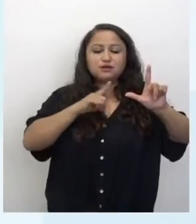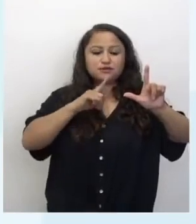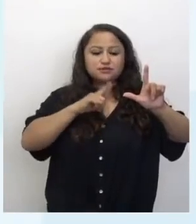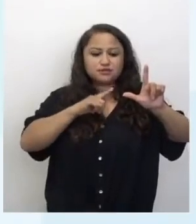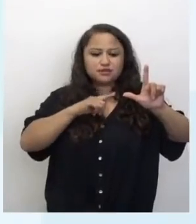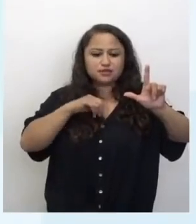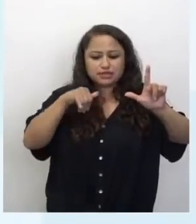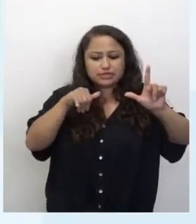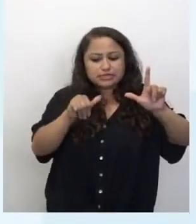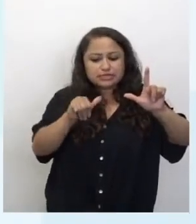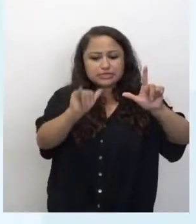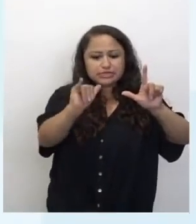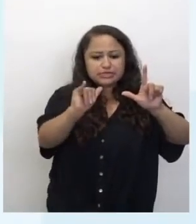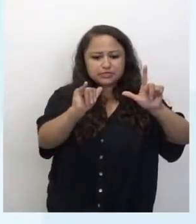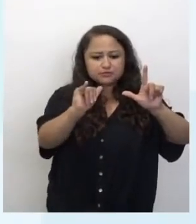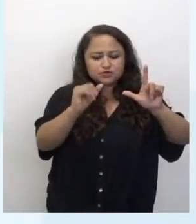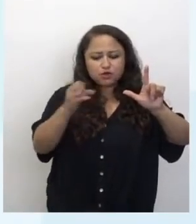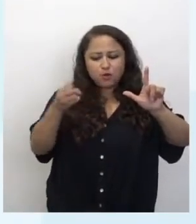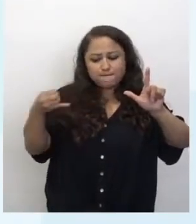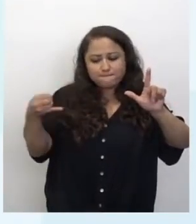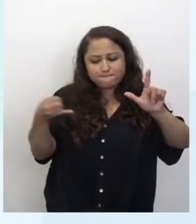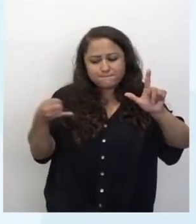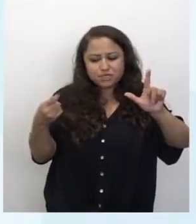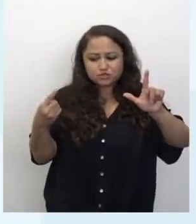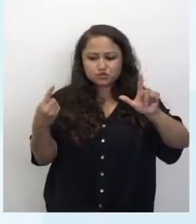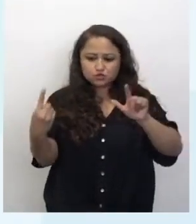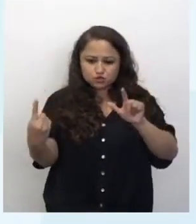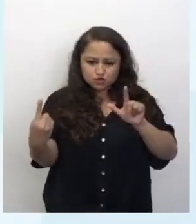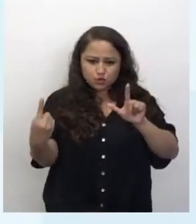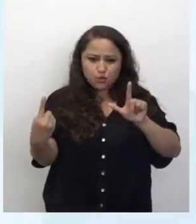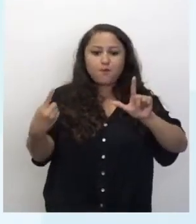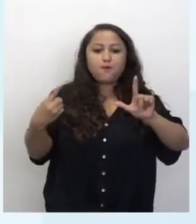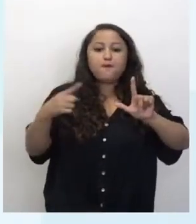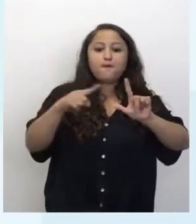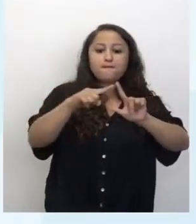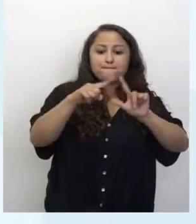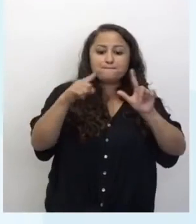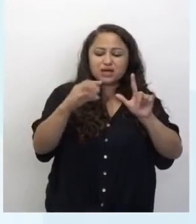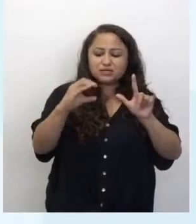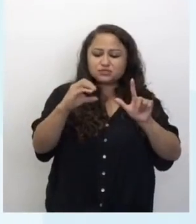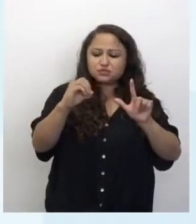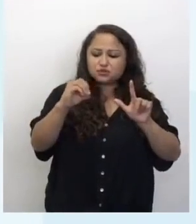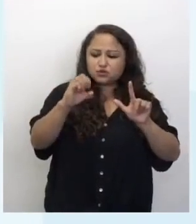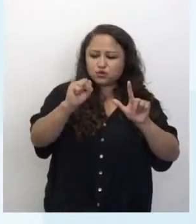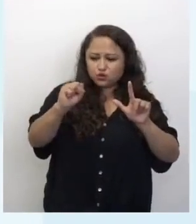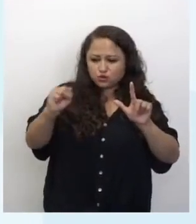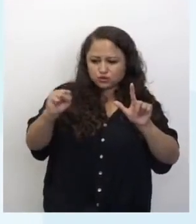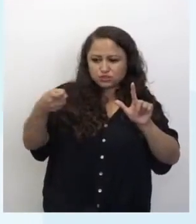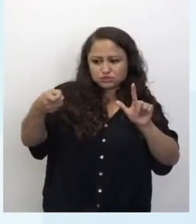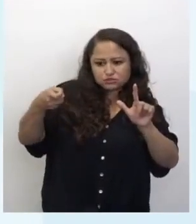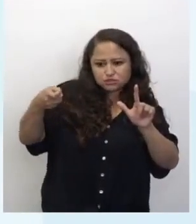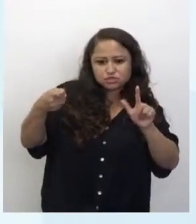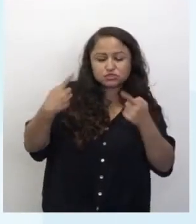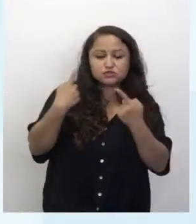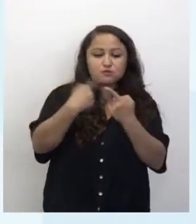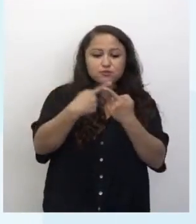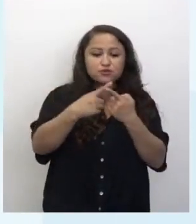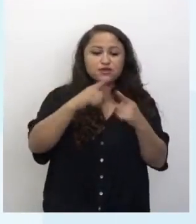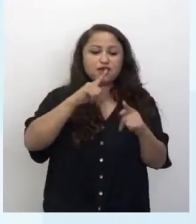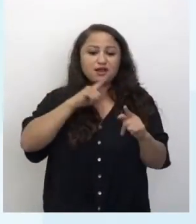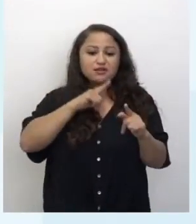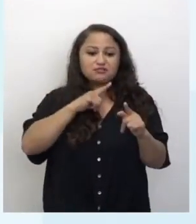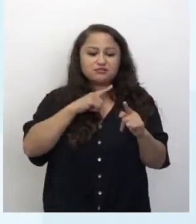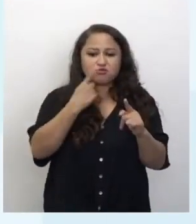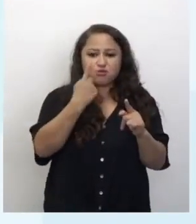será menos 1 mais cosseno de x, porque ela foi deslocada